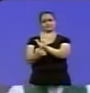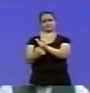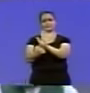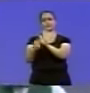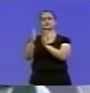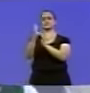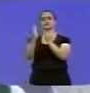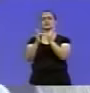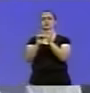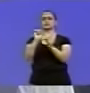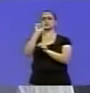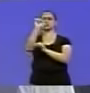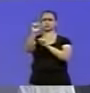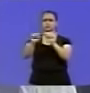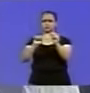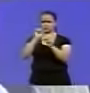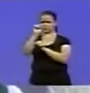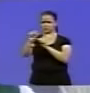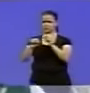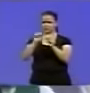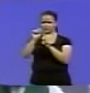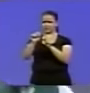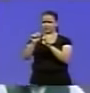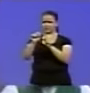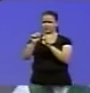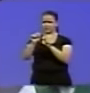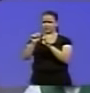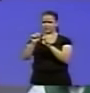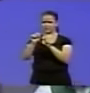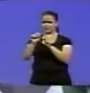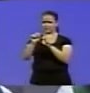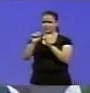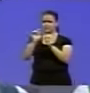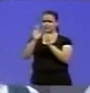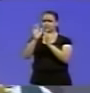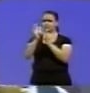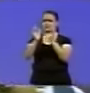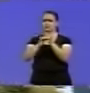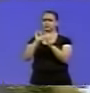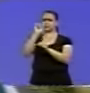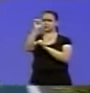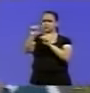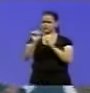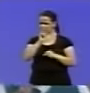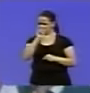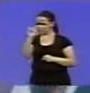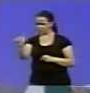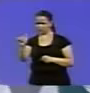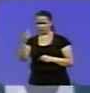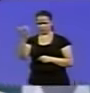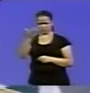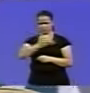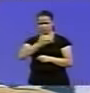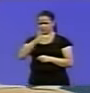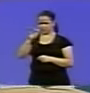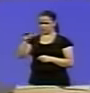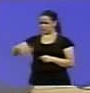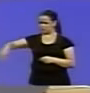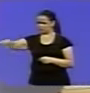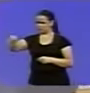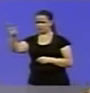Jesus repreendeu os apóstolos, porque os apóstolos não tinham ainda aquela fé que deveriam